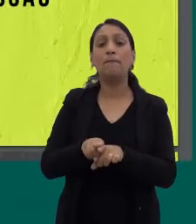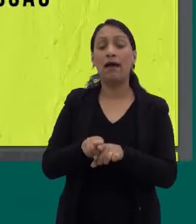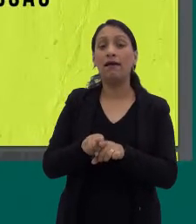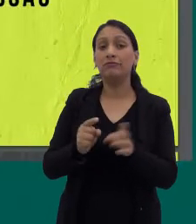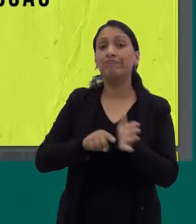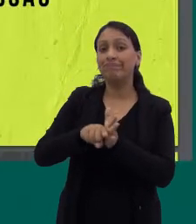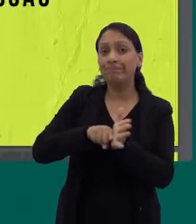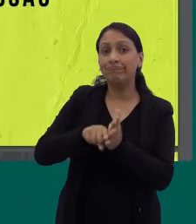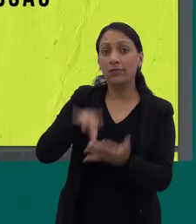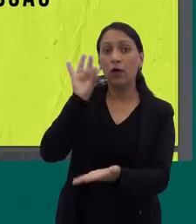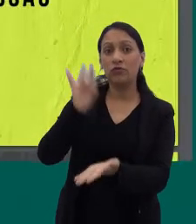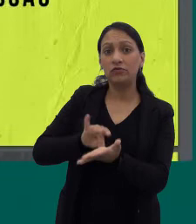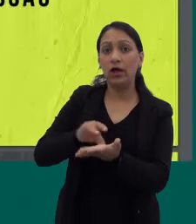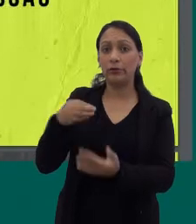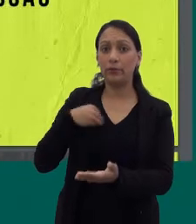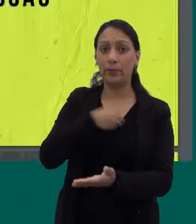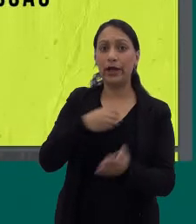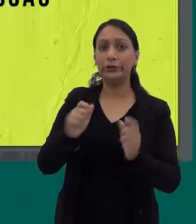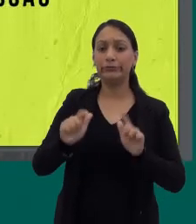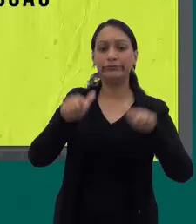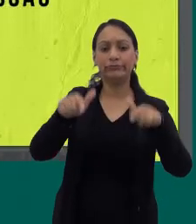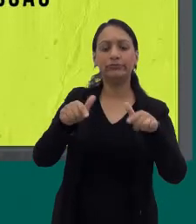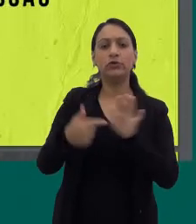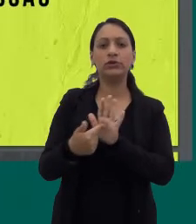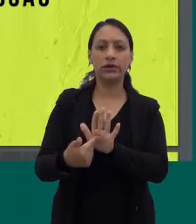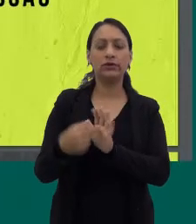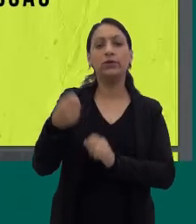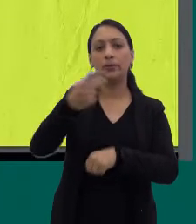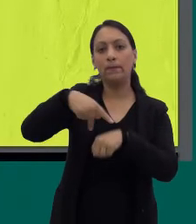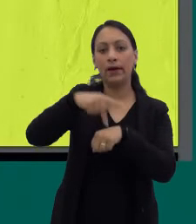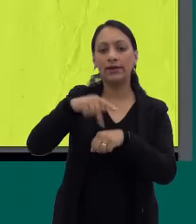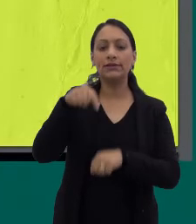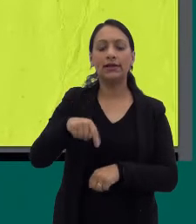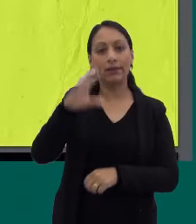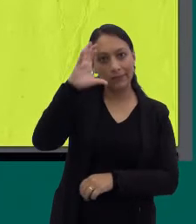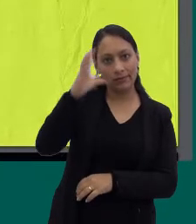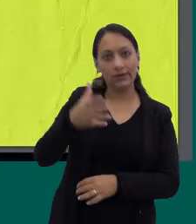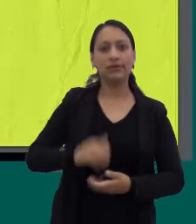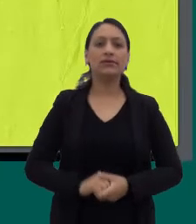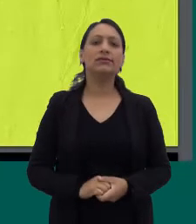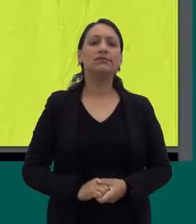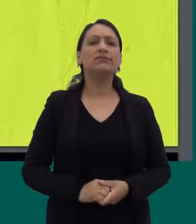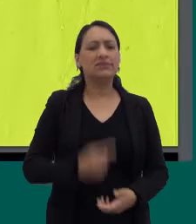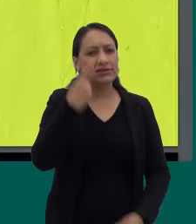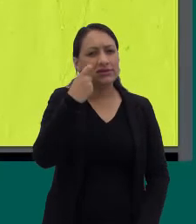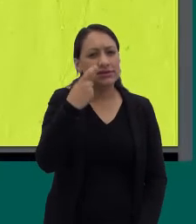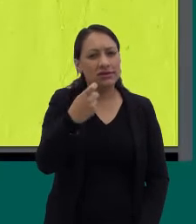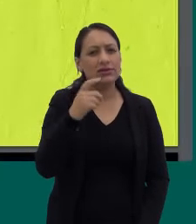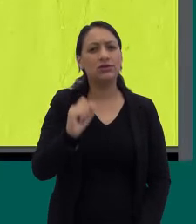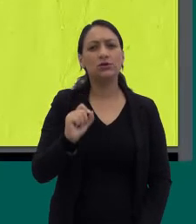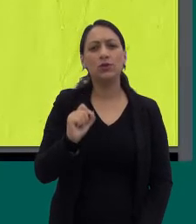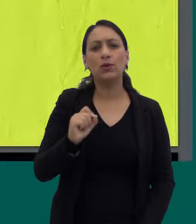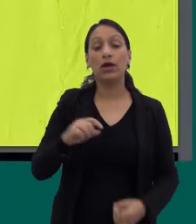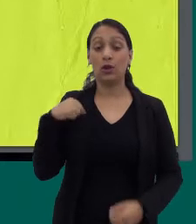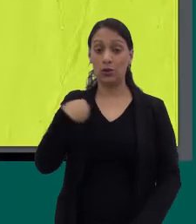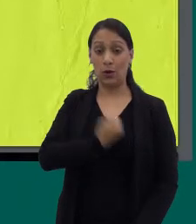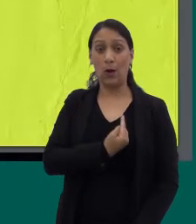né, aqui no país, assim. Que é interessante, né, gente, assim, o que será que